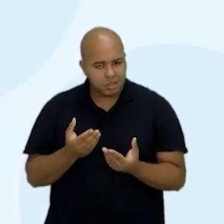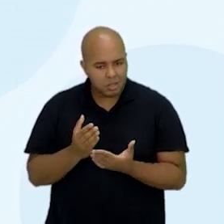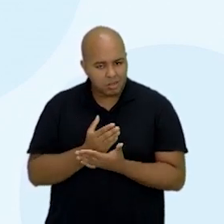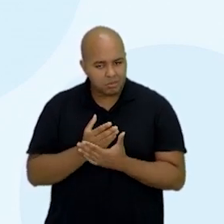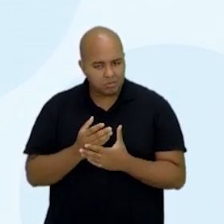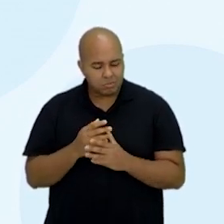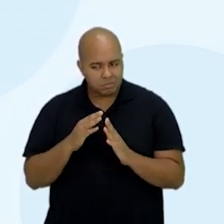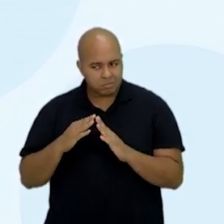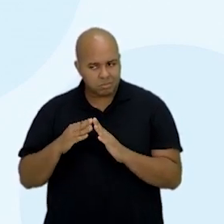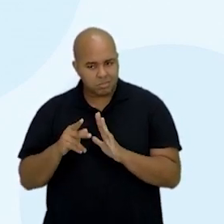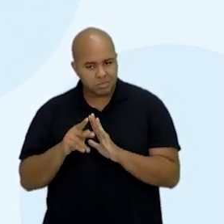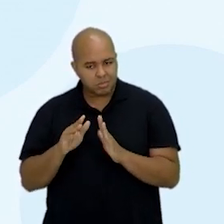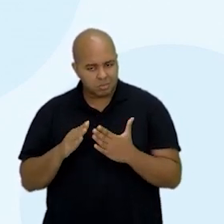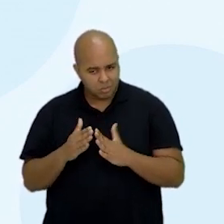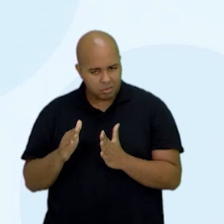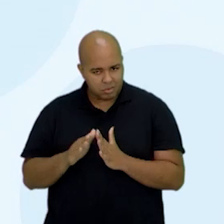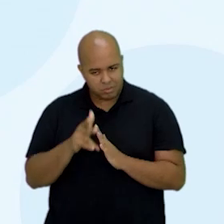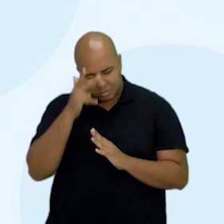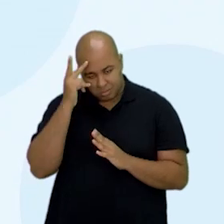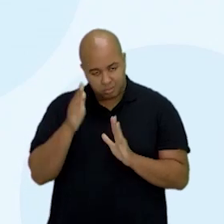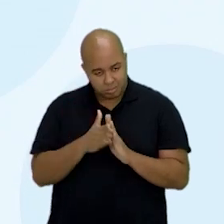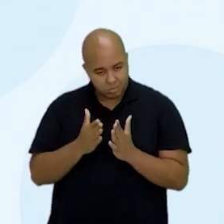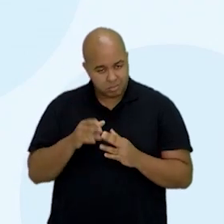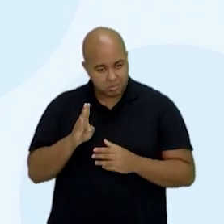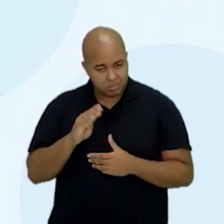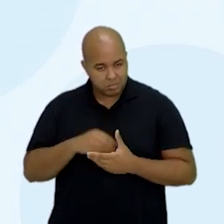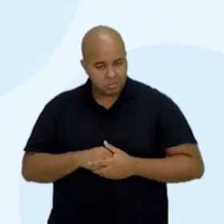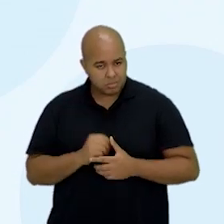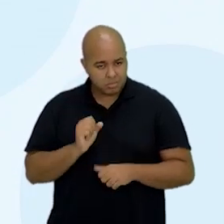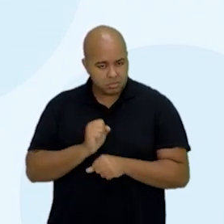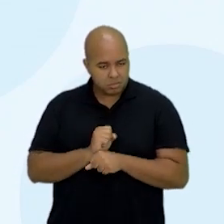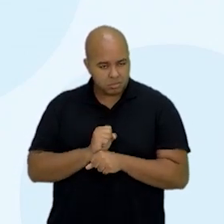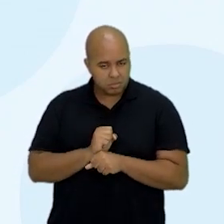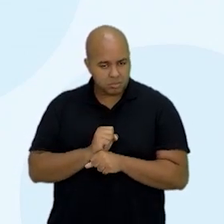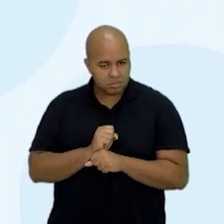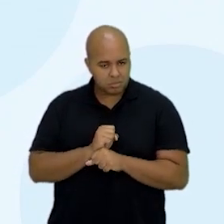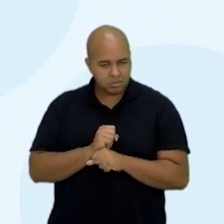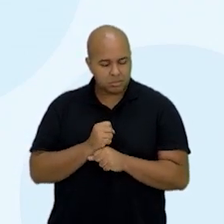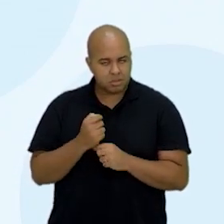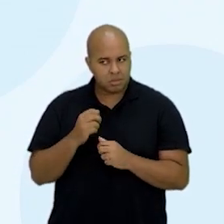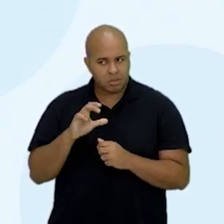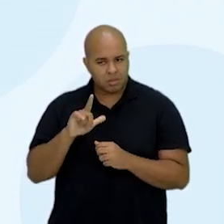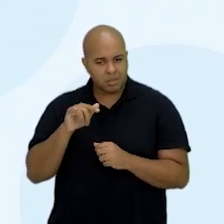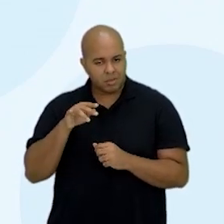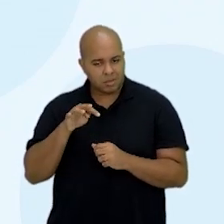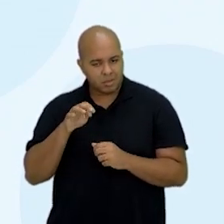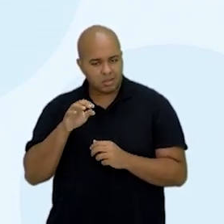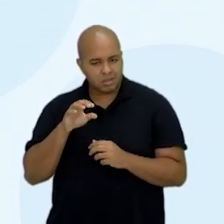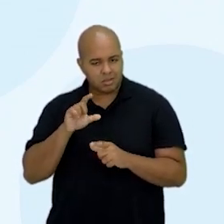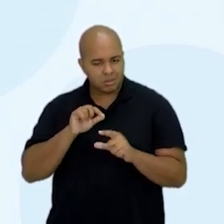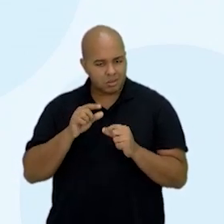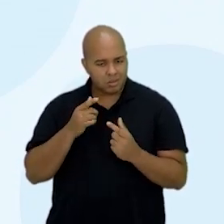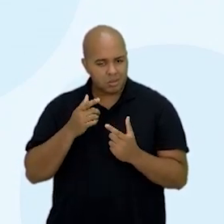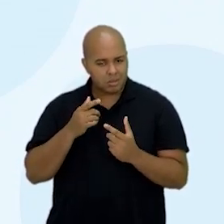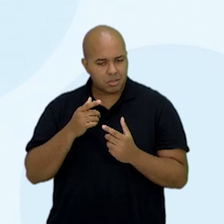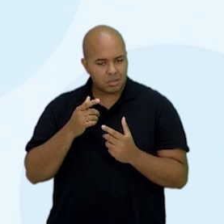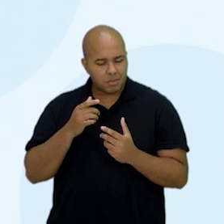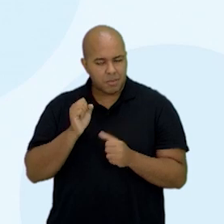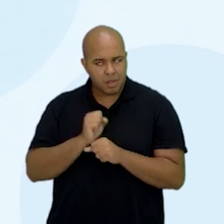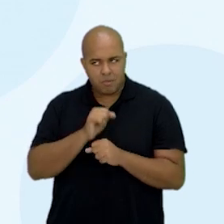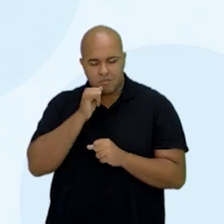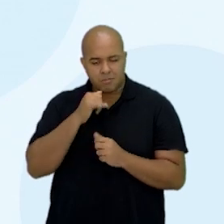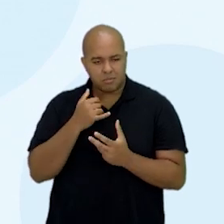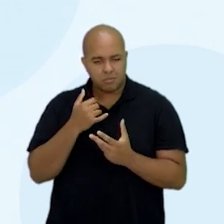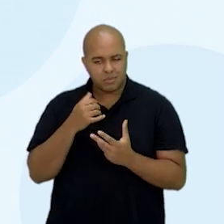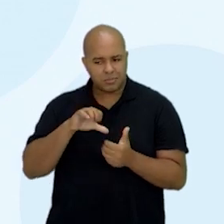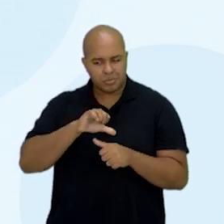abrigo para o pobre letra B stoping Change equality então parar